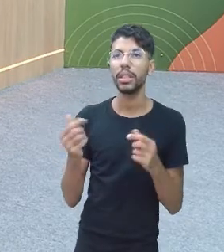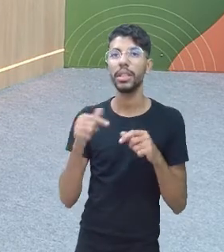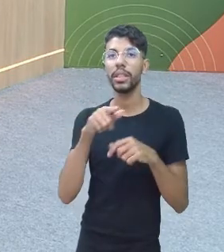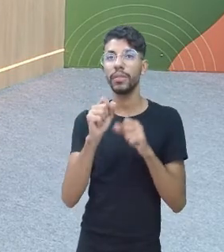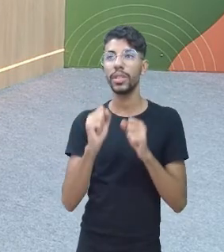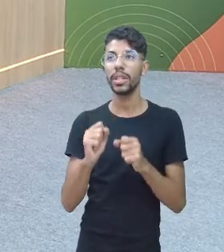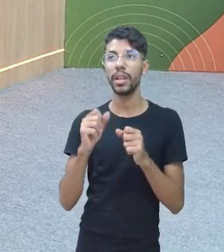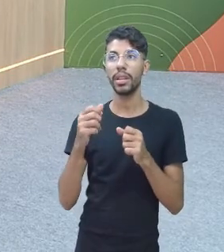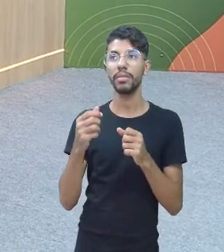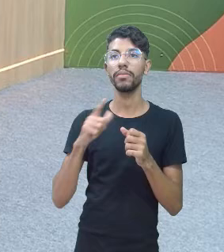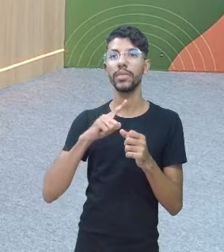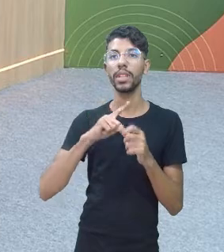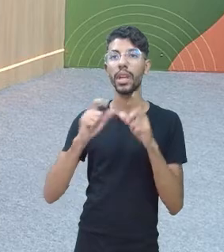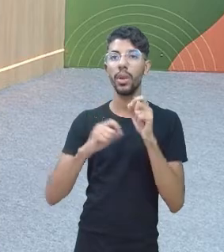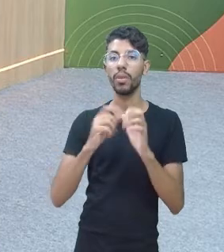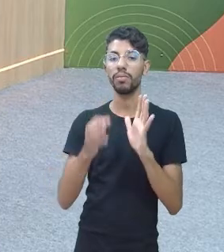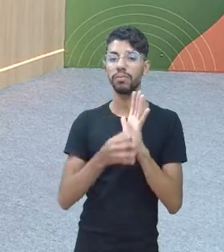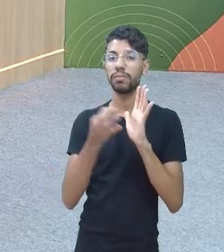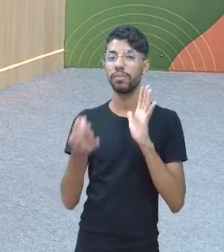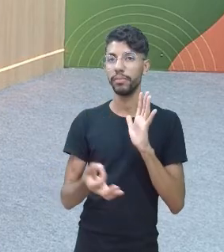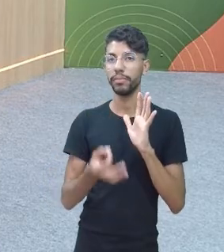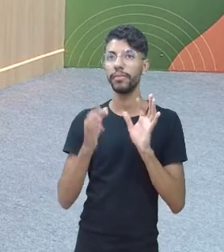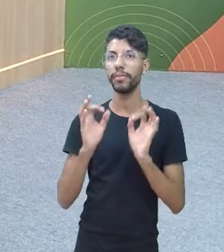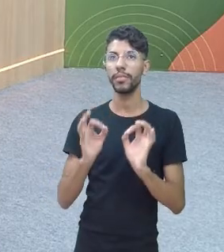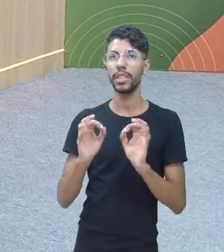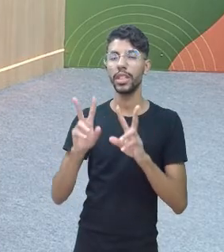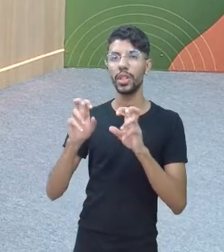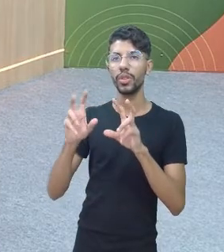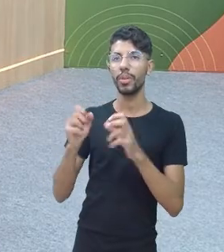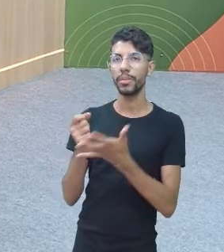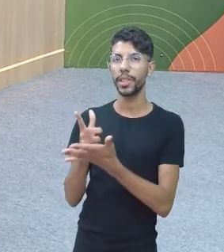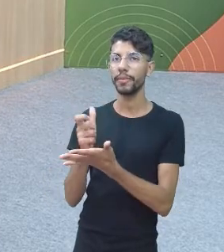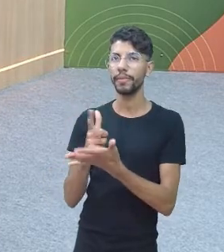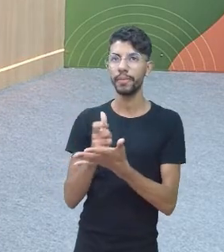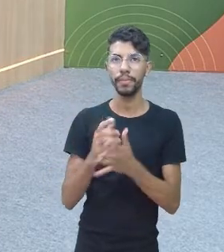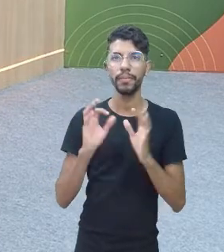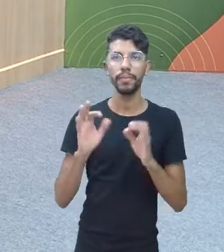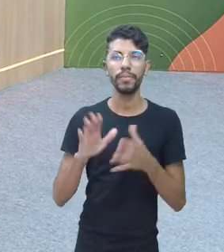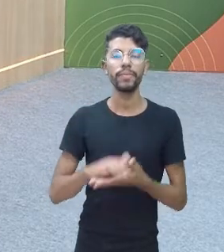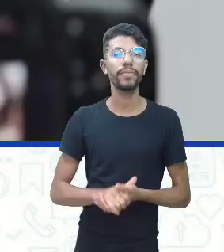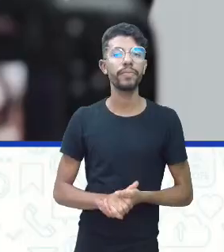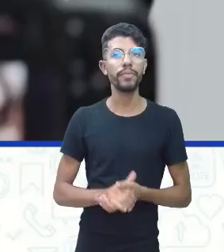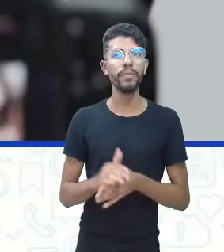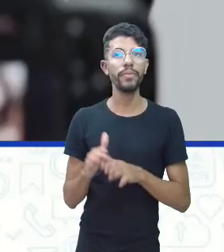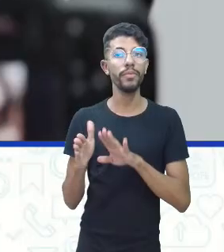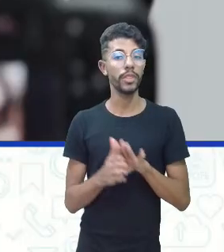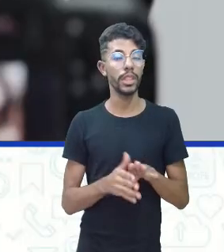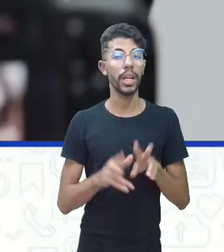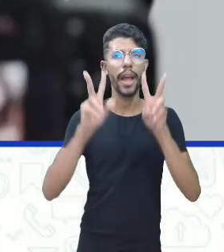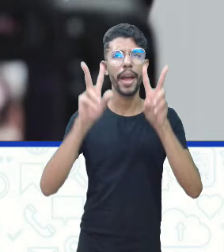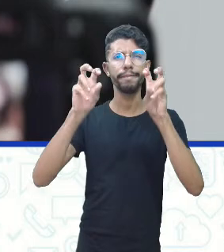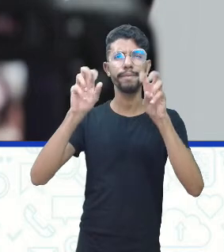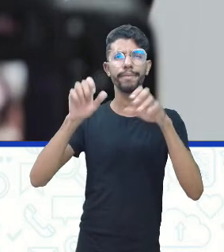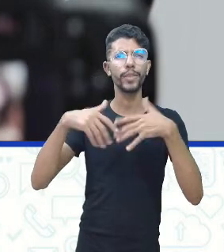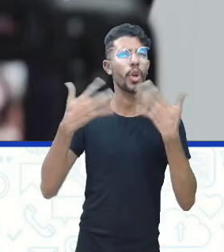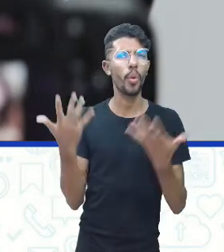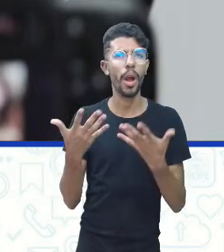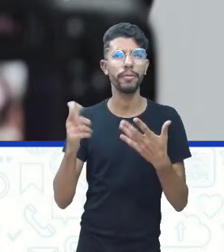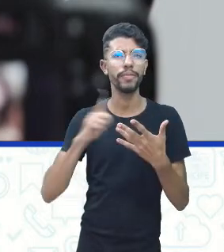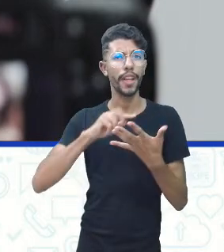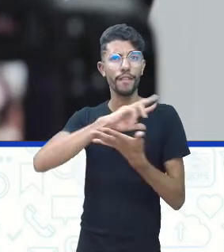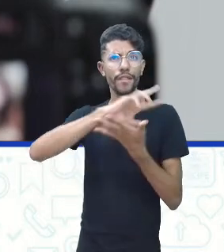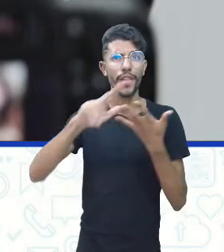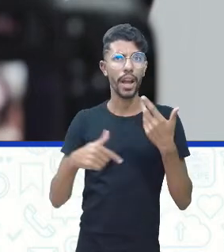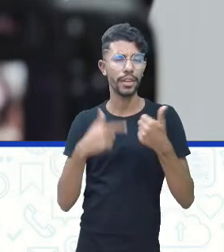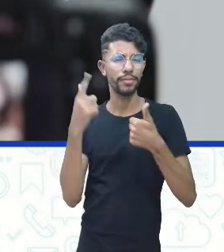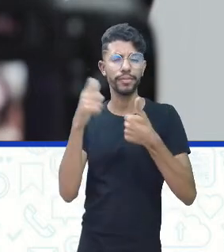crítico sobre aquilo que você está consumindo, tá certo? E os temas? Os temas são os mais variados possíveis, né? A gente tem de